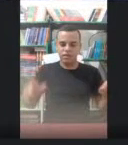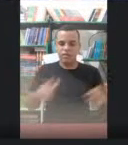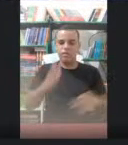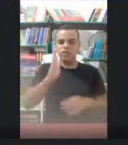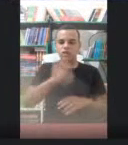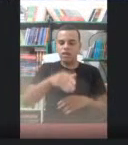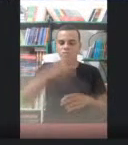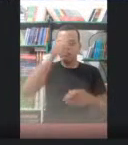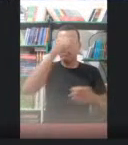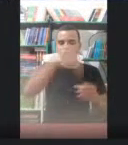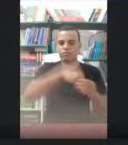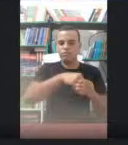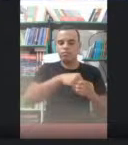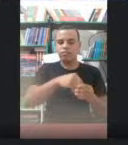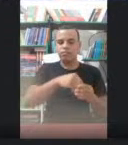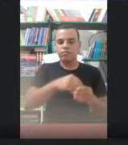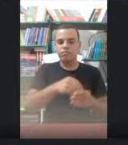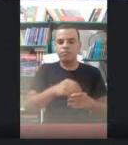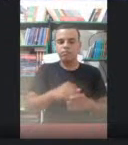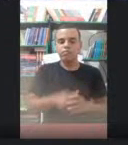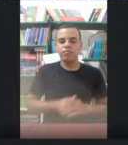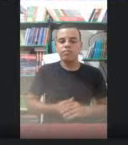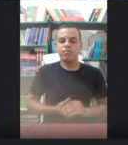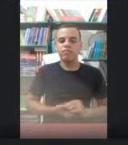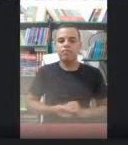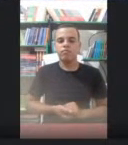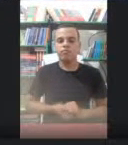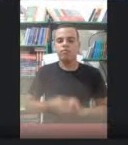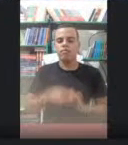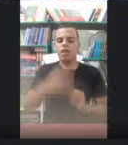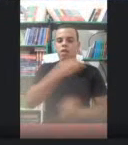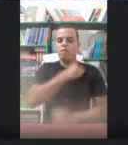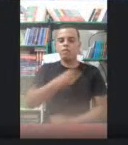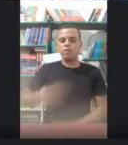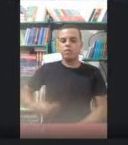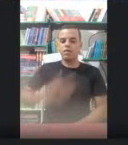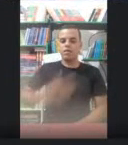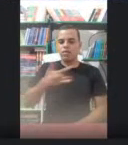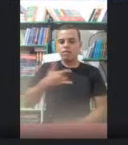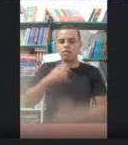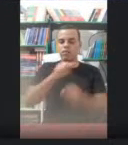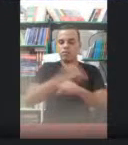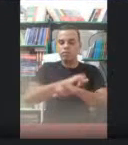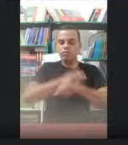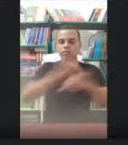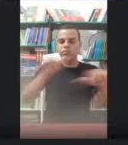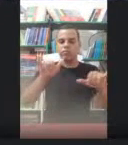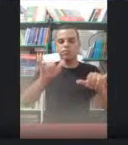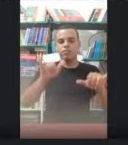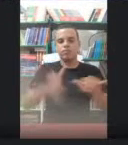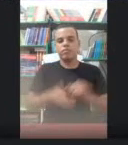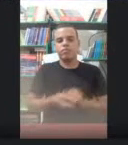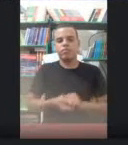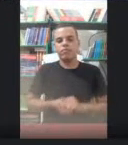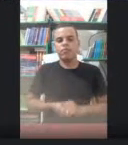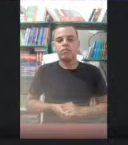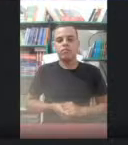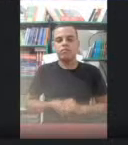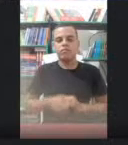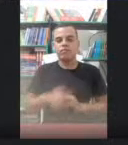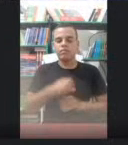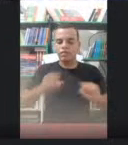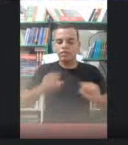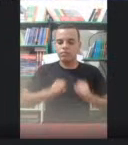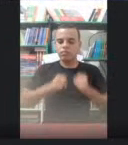né, conforme o Ministério da Saúde norteou também, a partir de eixos que são eixos estruturantes da